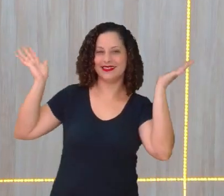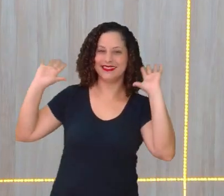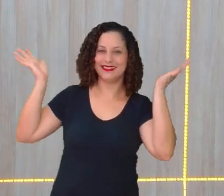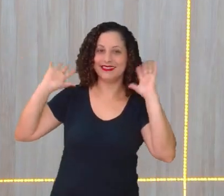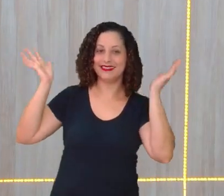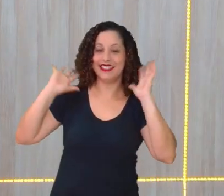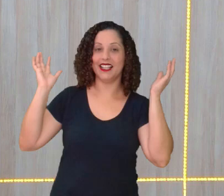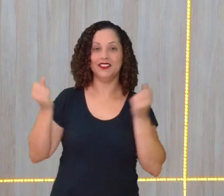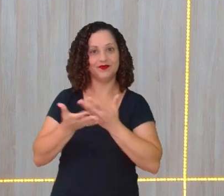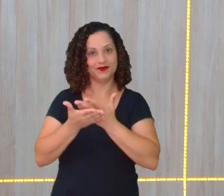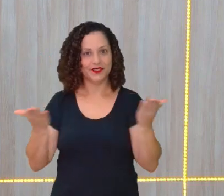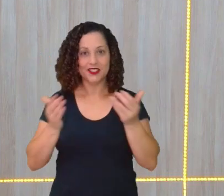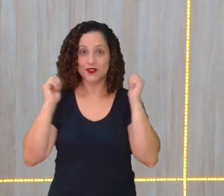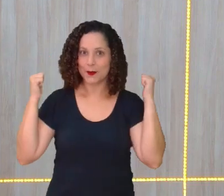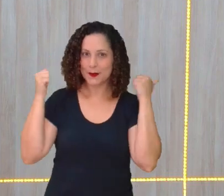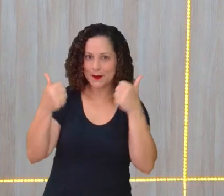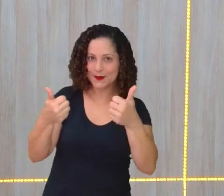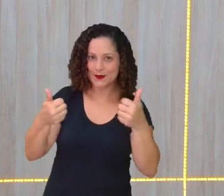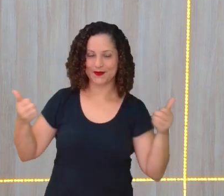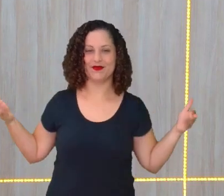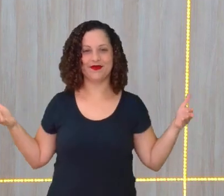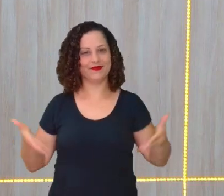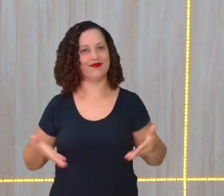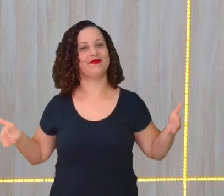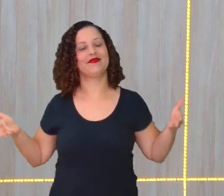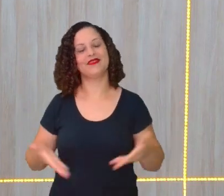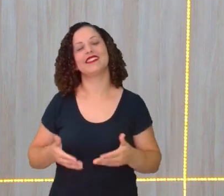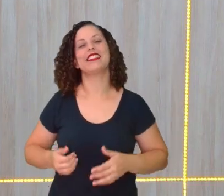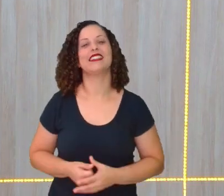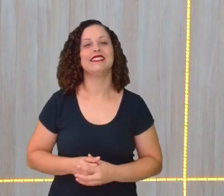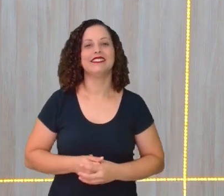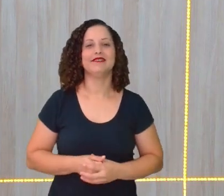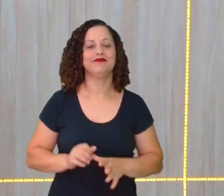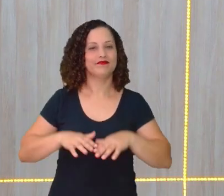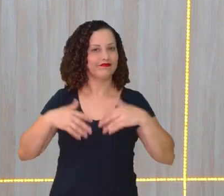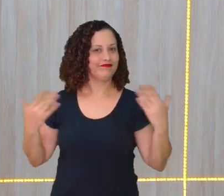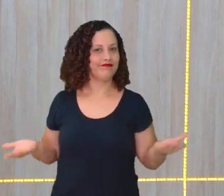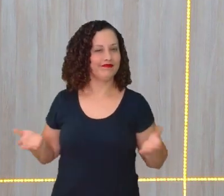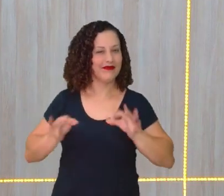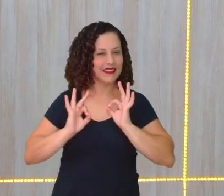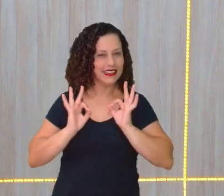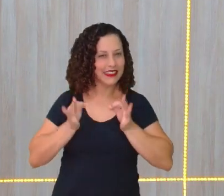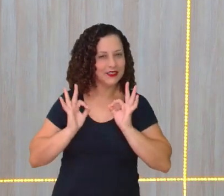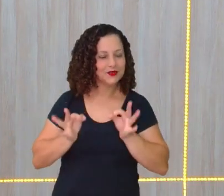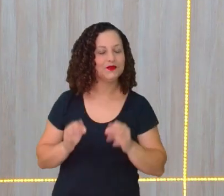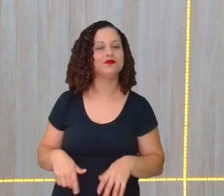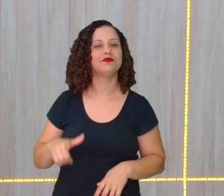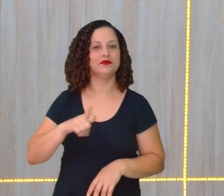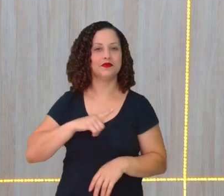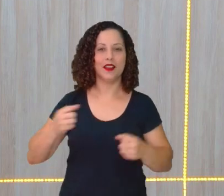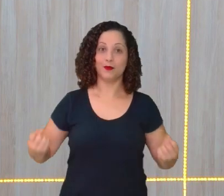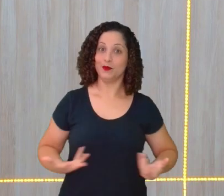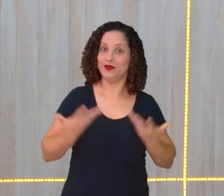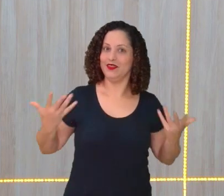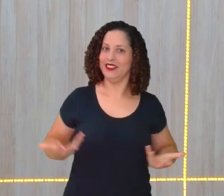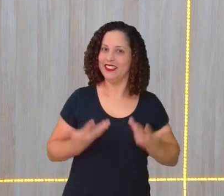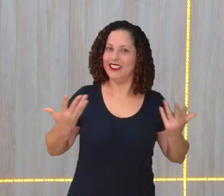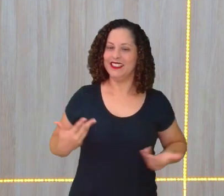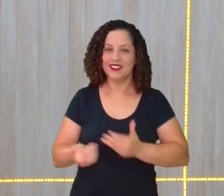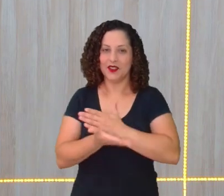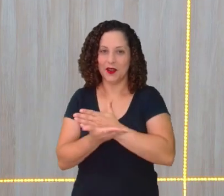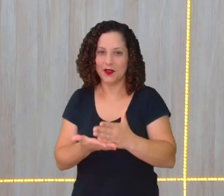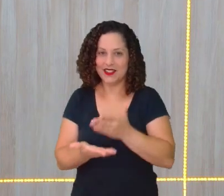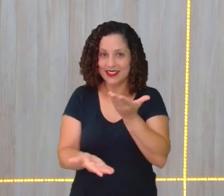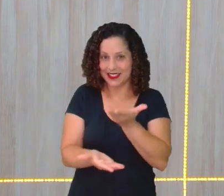Olá, amigos, como é que vocês estão hoje? E aí, tudo certinho? Muita energia para a gente começar o